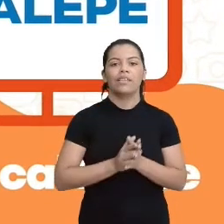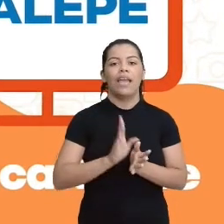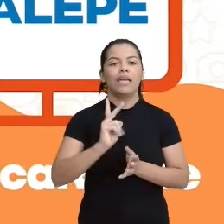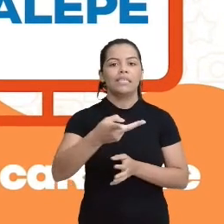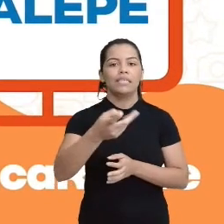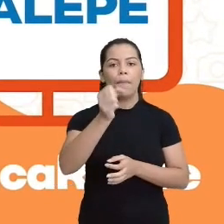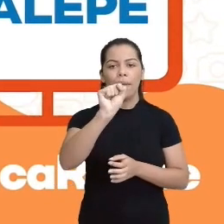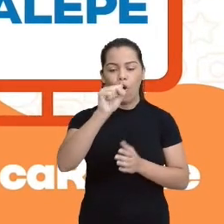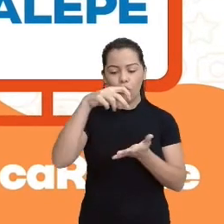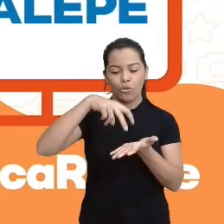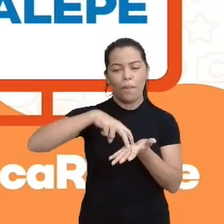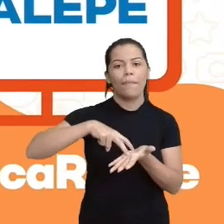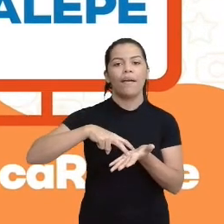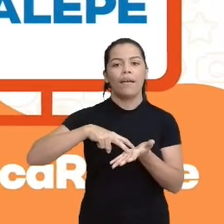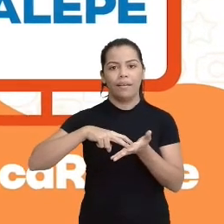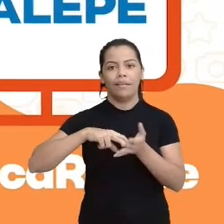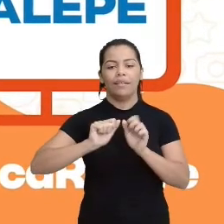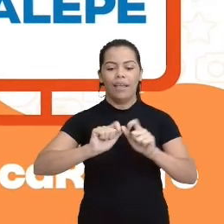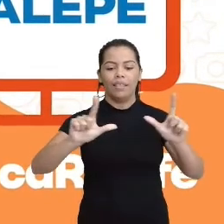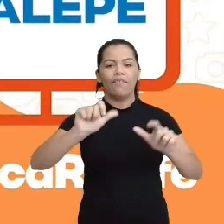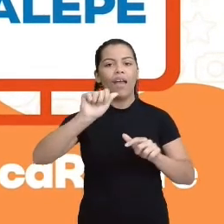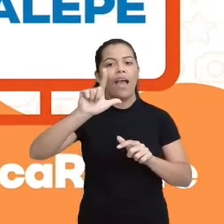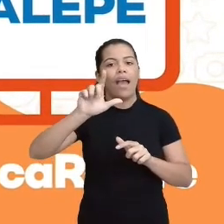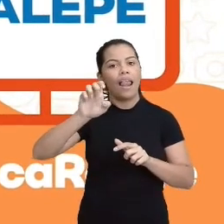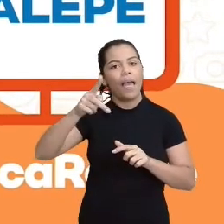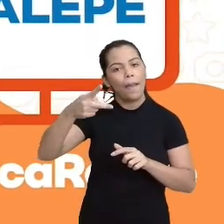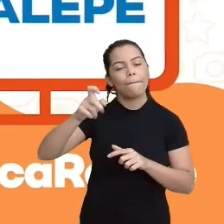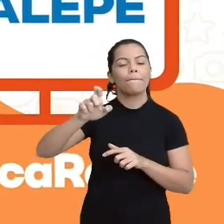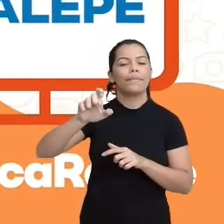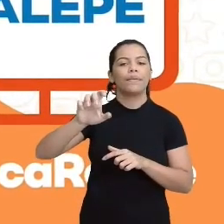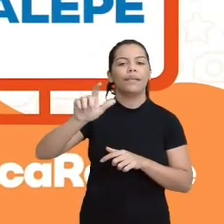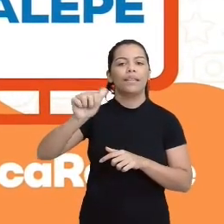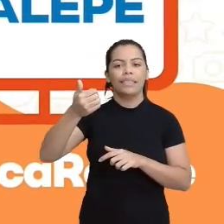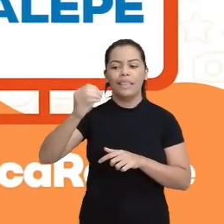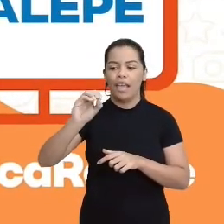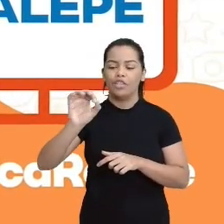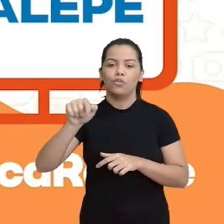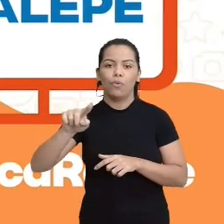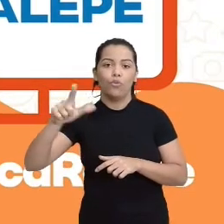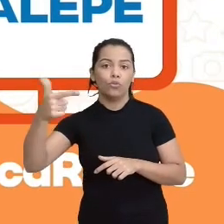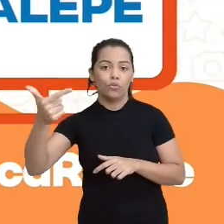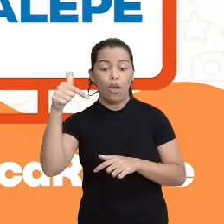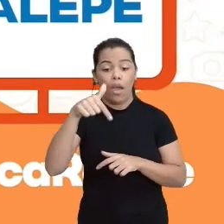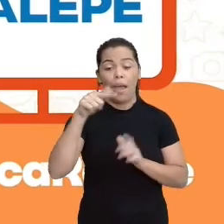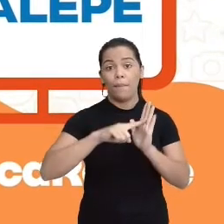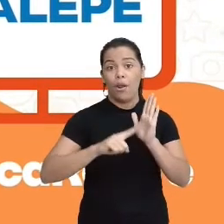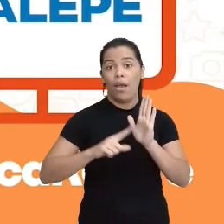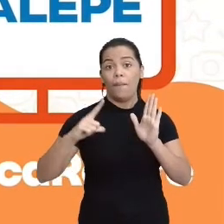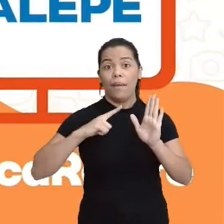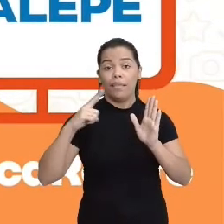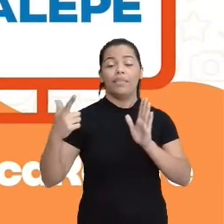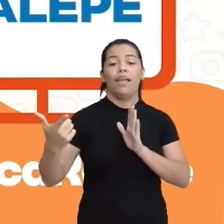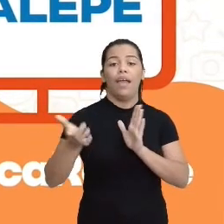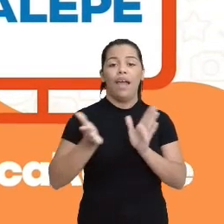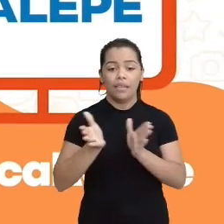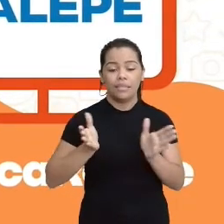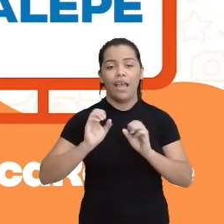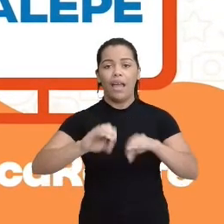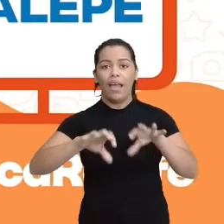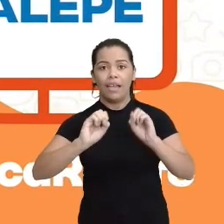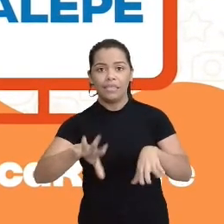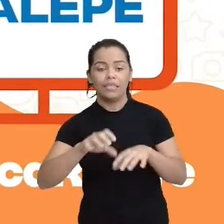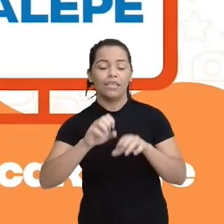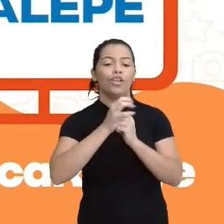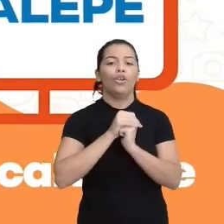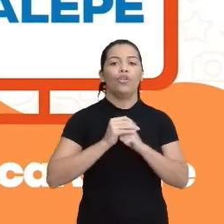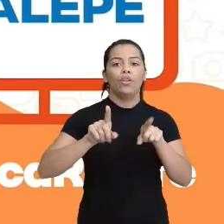8 horas da manhã, na TV Alep, no canal 10.2. Neste programa, as crianças têm acesso a um conteúdo educativo, lúdico